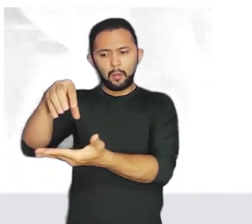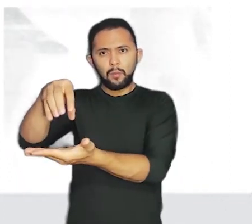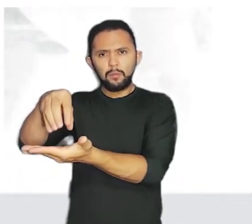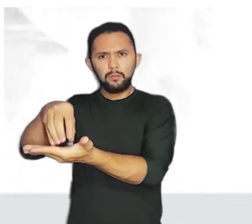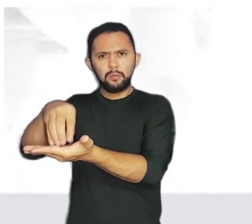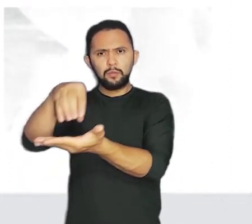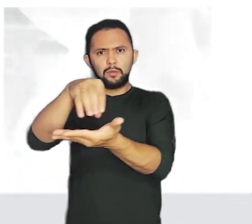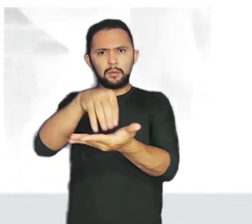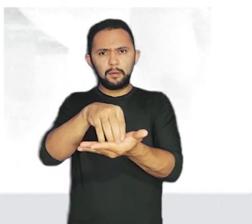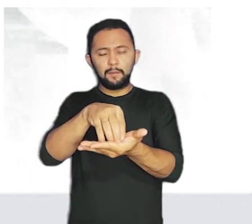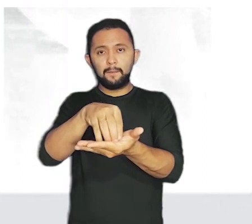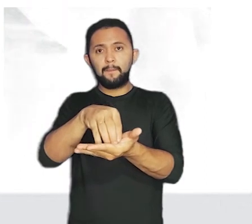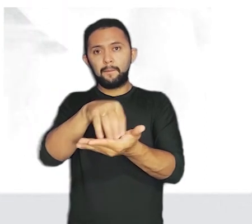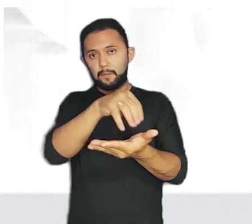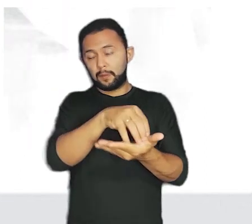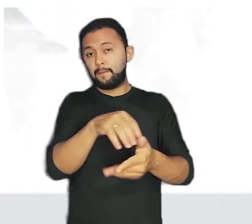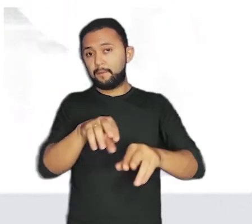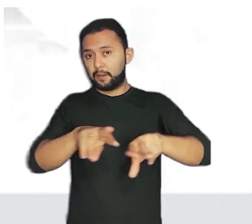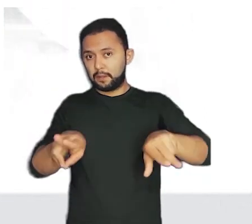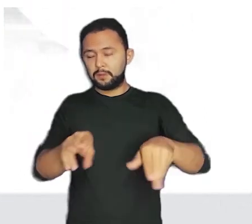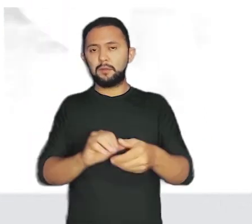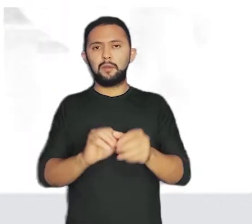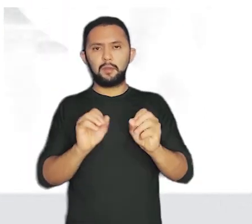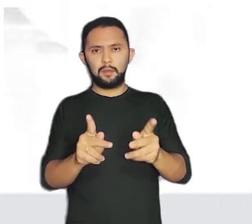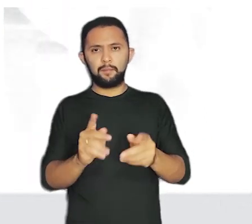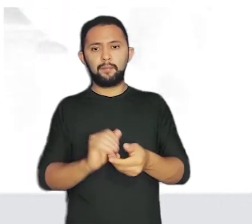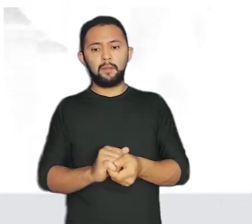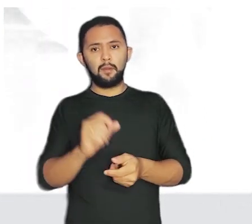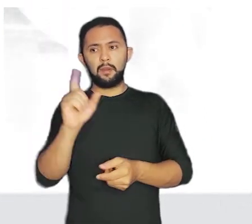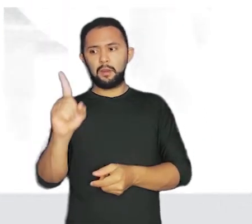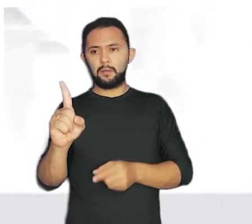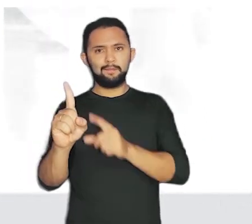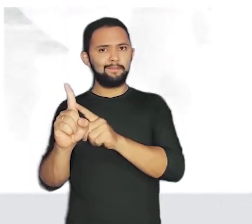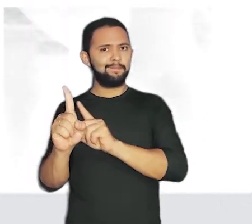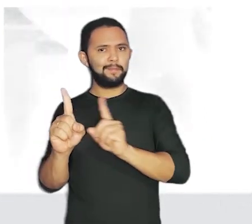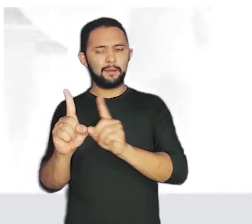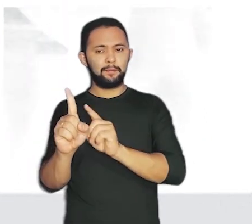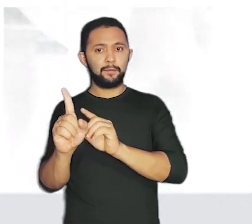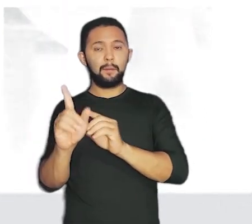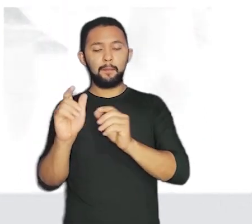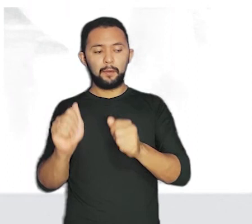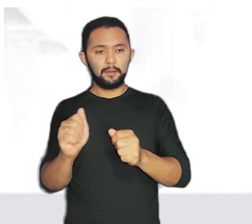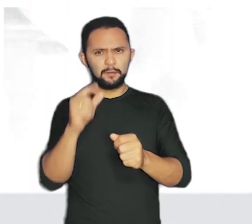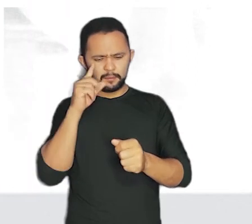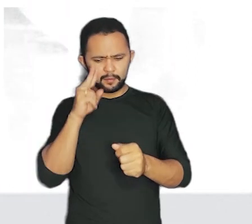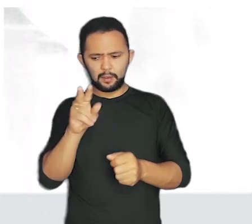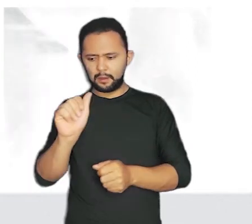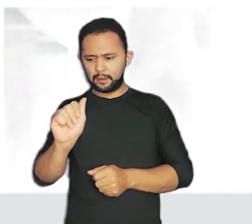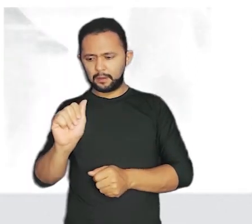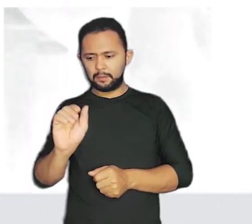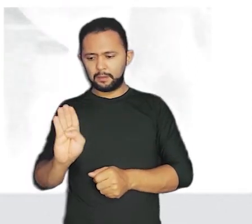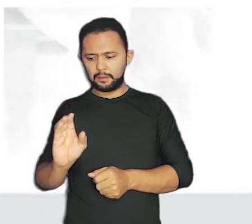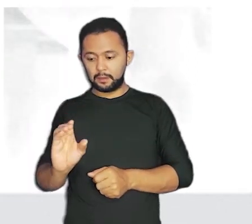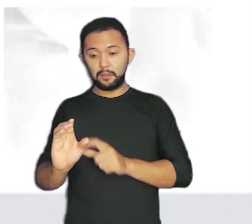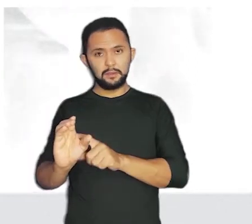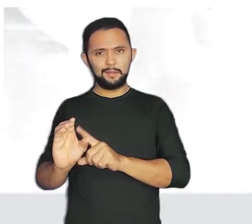1 já é eliminada. Então, eu já posso descartar a letra C e letra D. No item 2, na